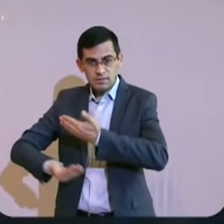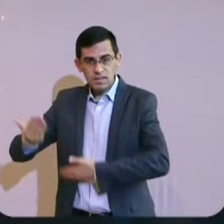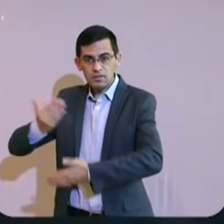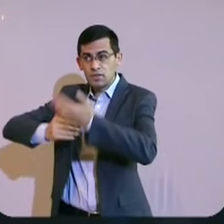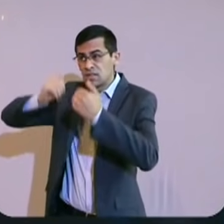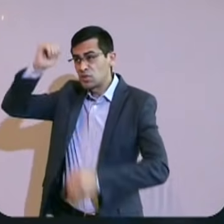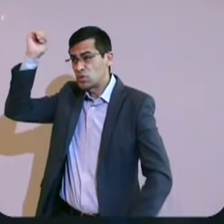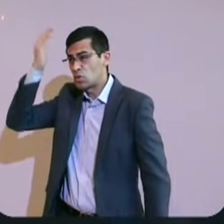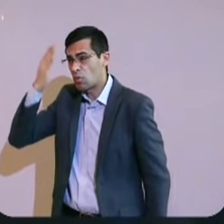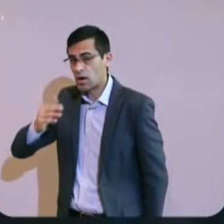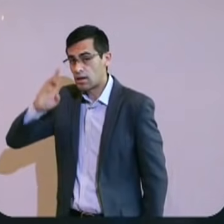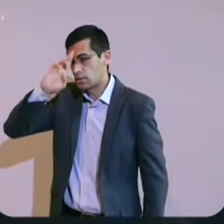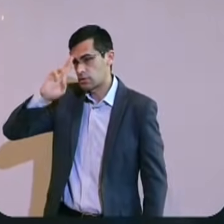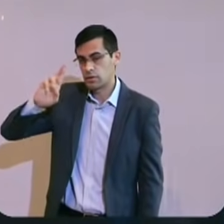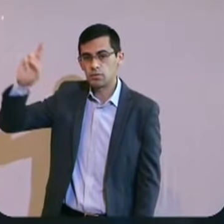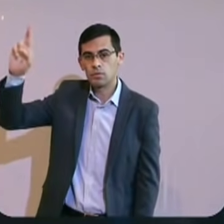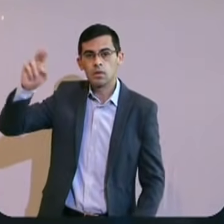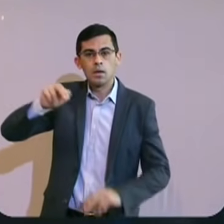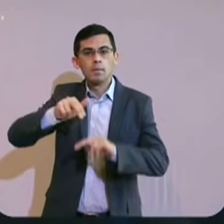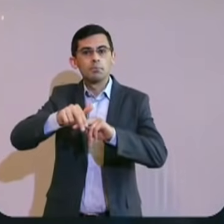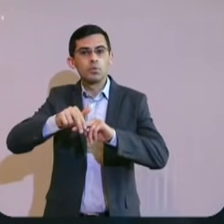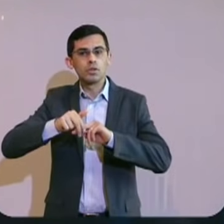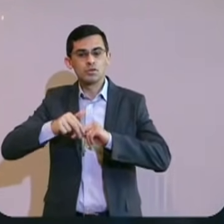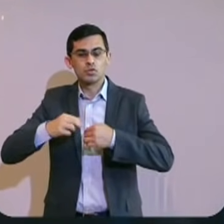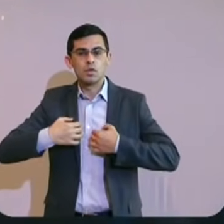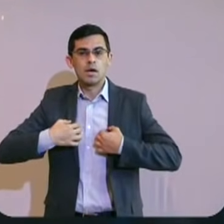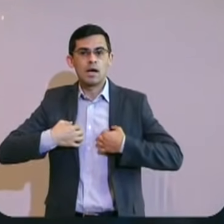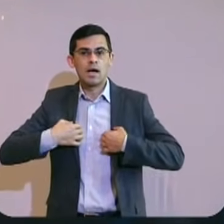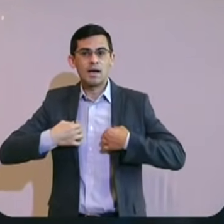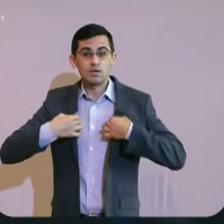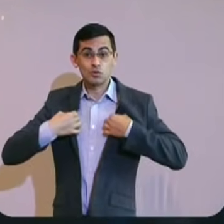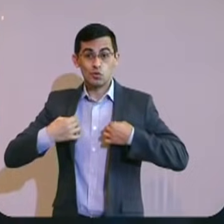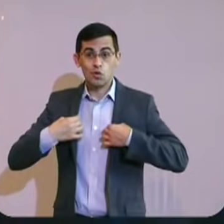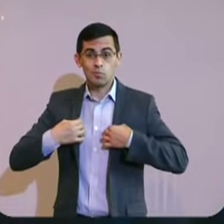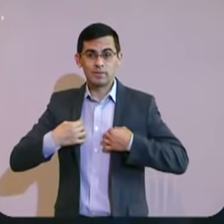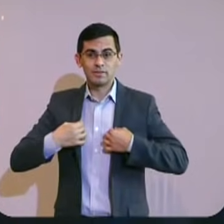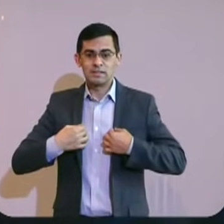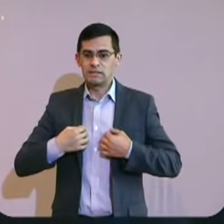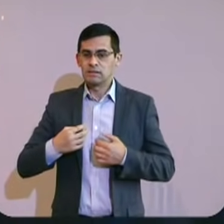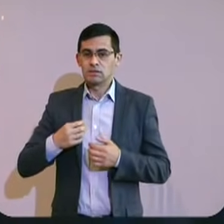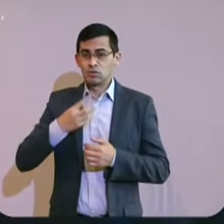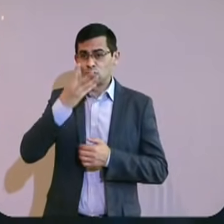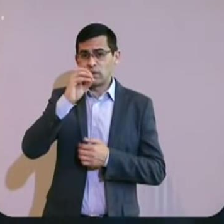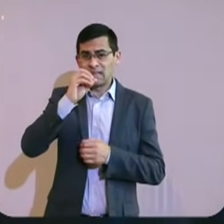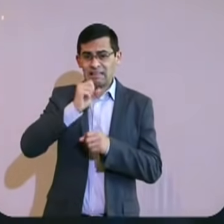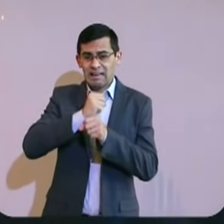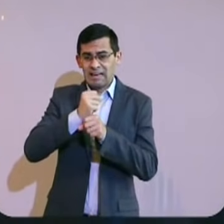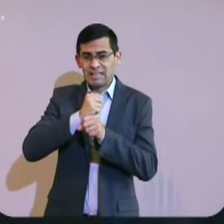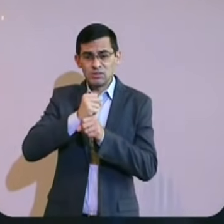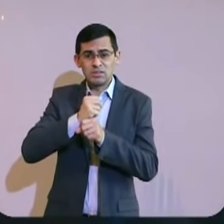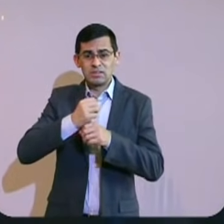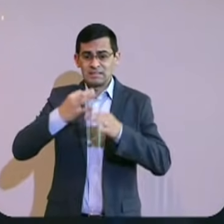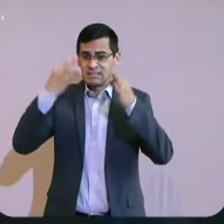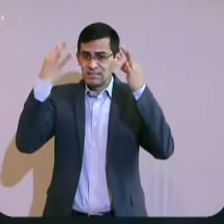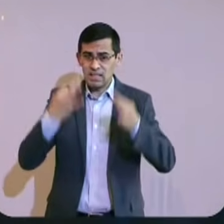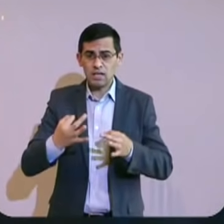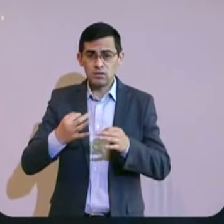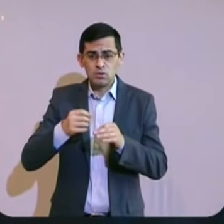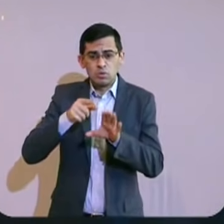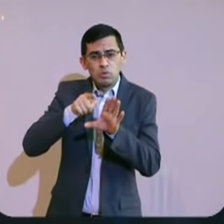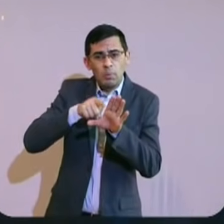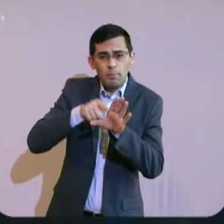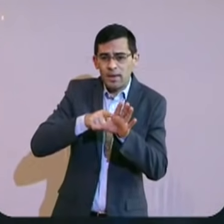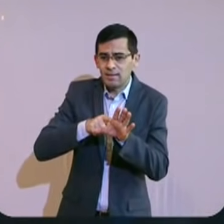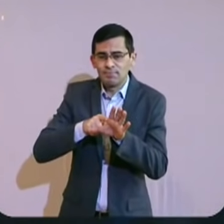Senhor. Por isso, as roupas não estragaram durante 40 anos, os pés não incharam, caminhando